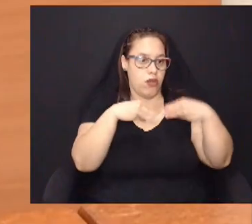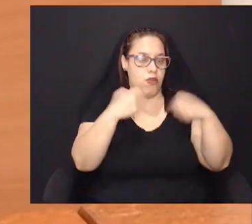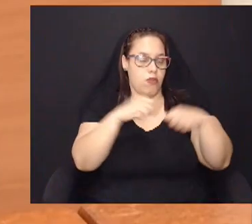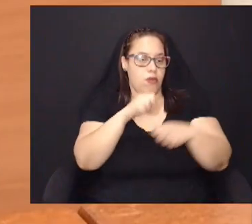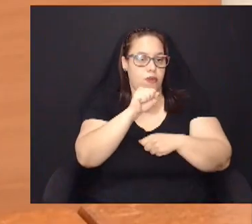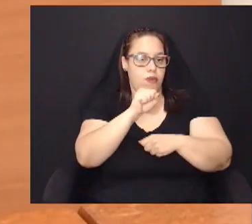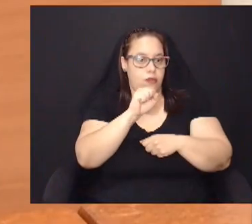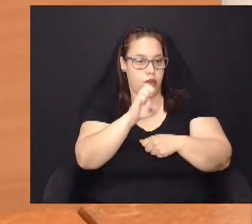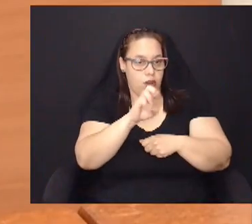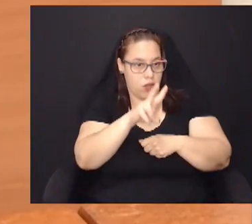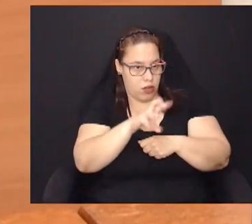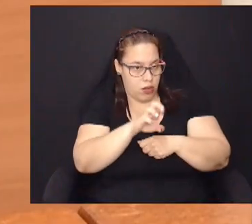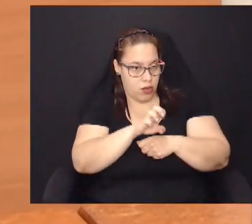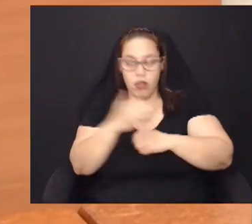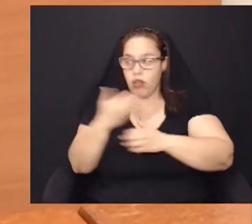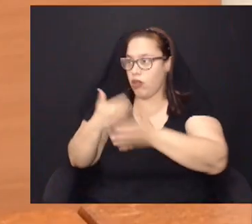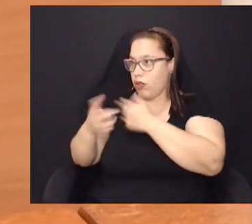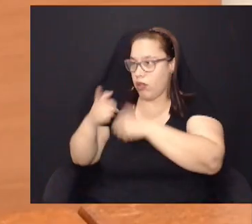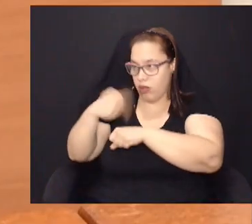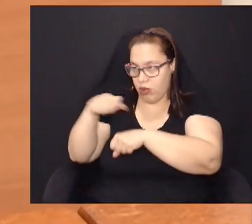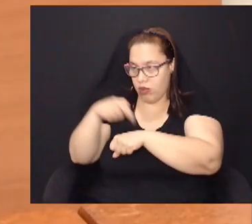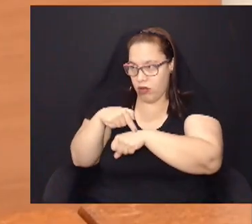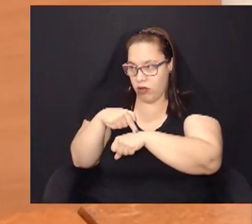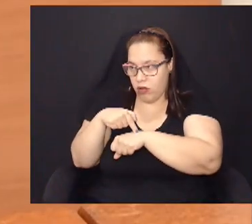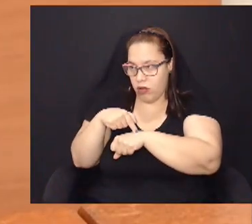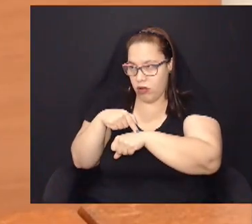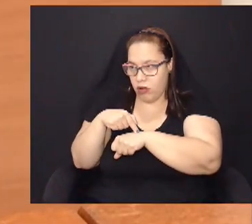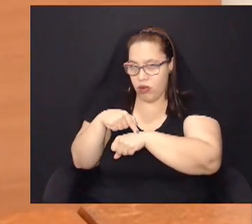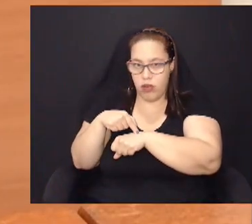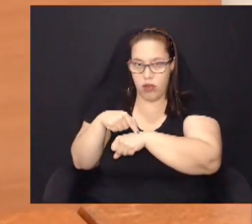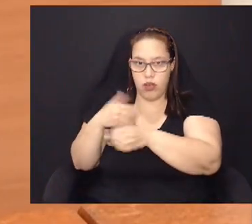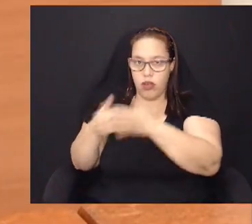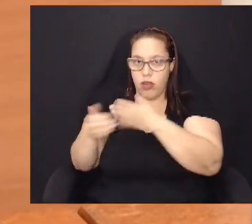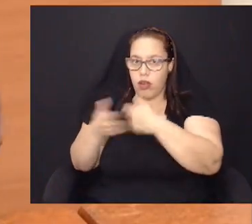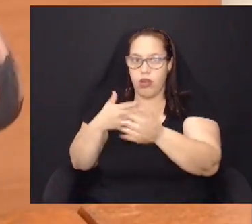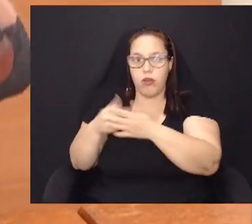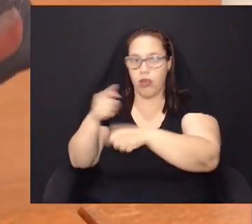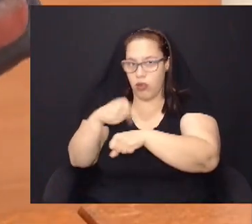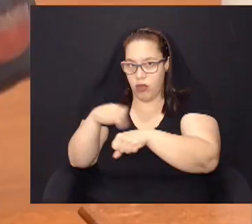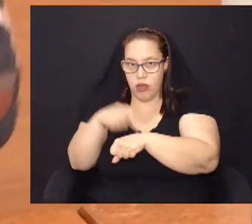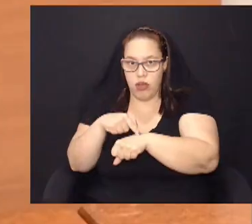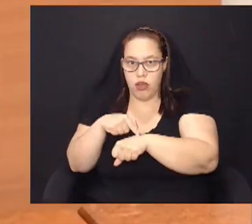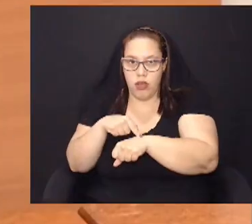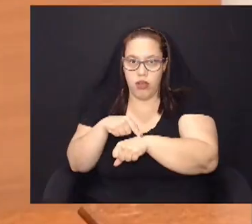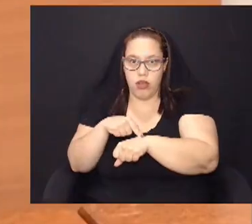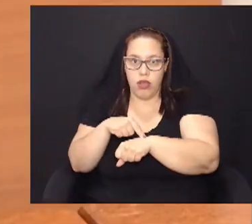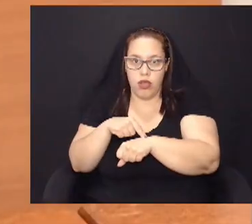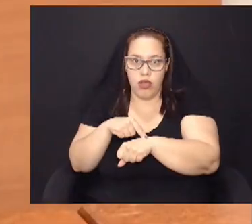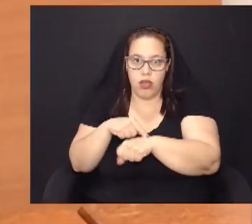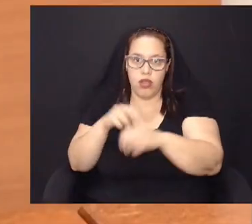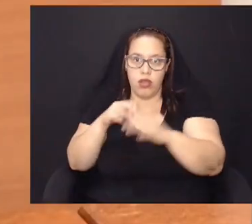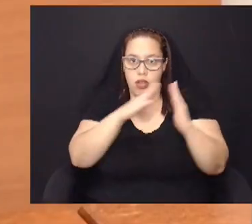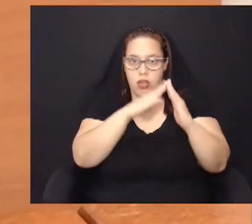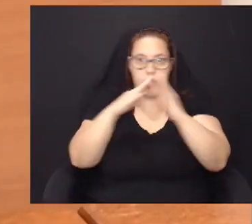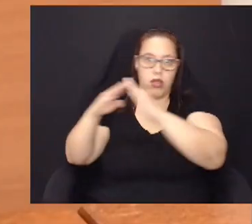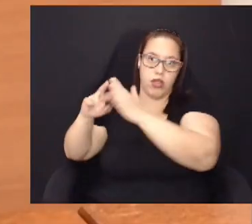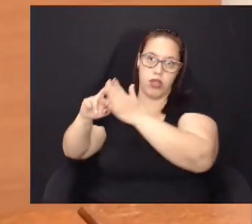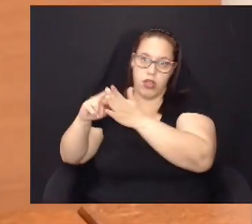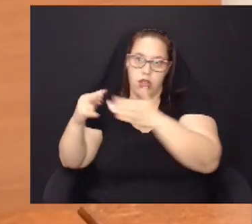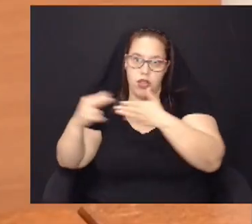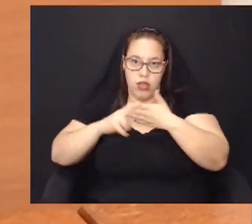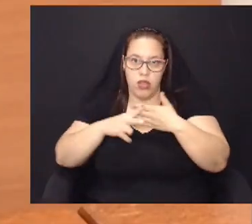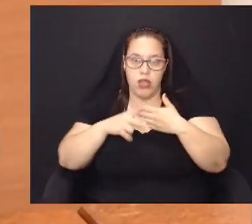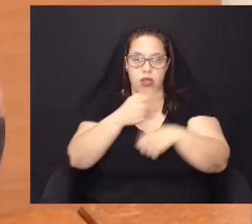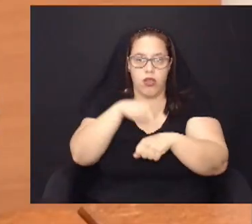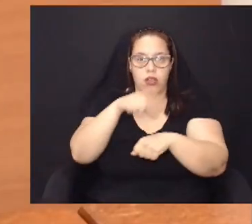Isso. Isso independente do horário, antes ou depois. Até as Independente 2 de da manhã. horário. É. Gente, uma coisa é estudo de impacto de vizinhança, outra coisa é extensão de